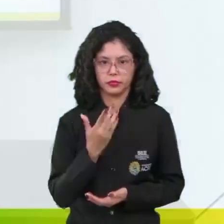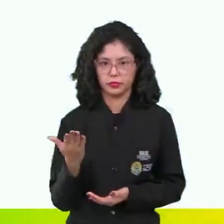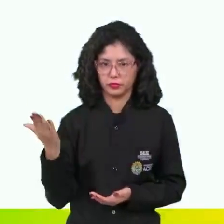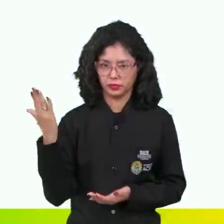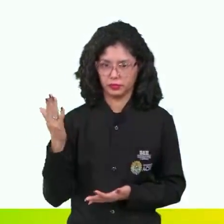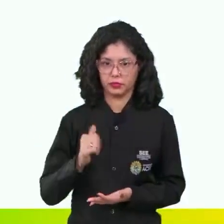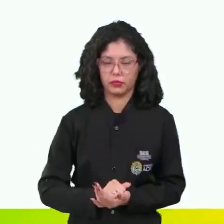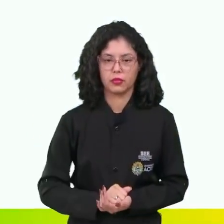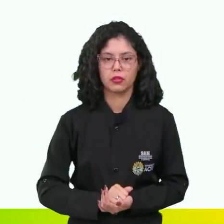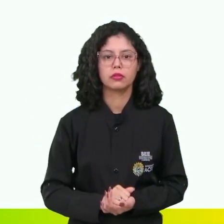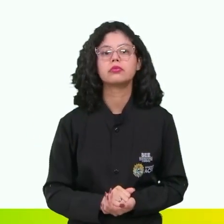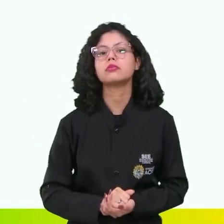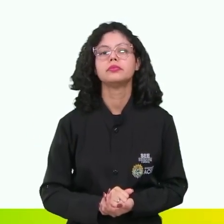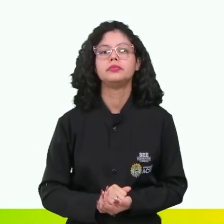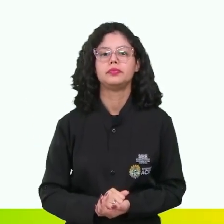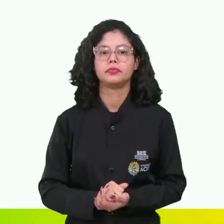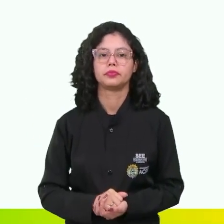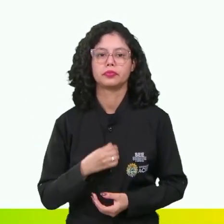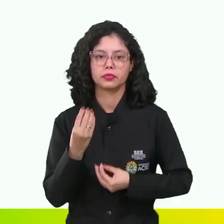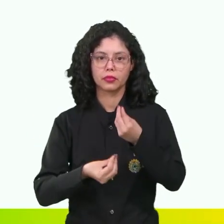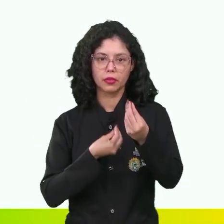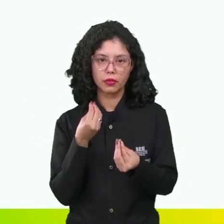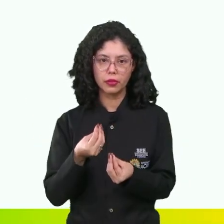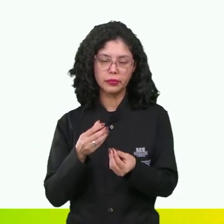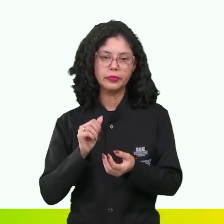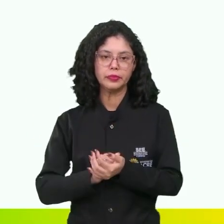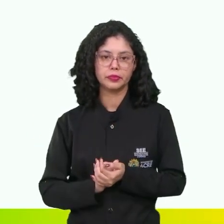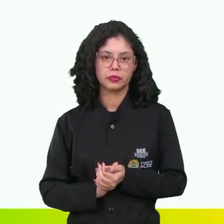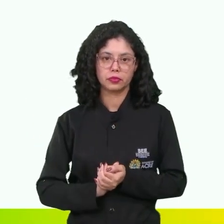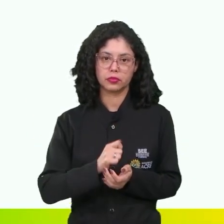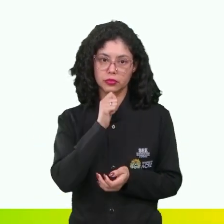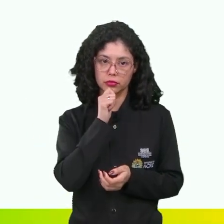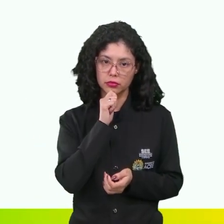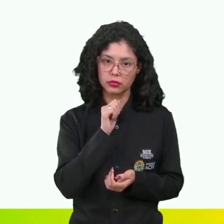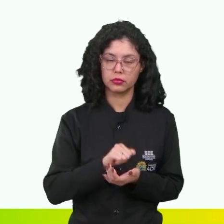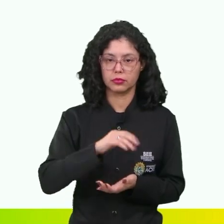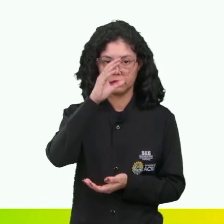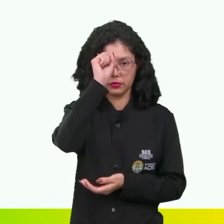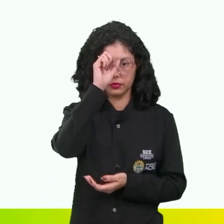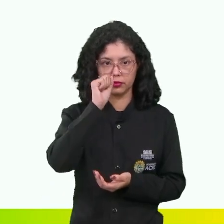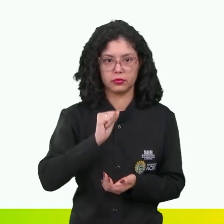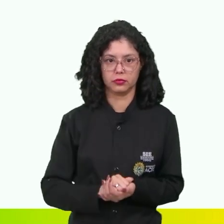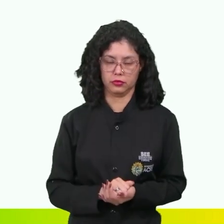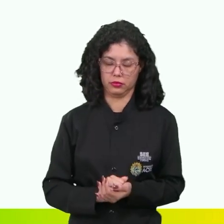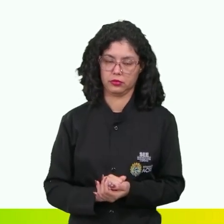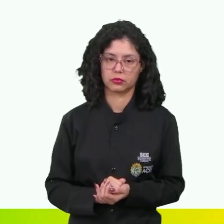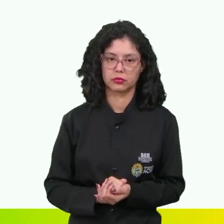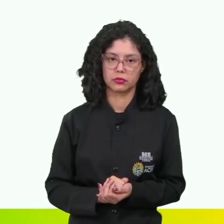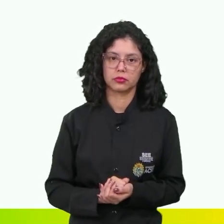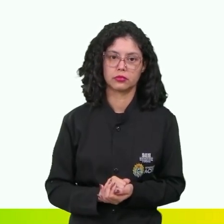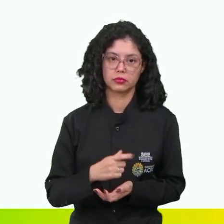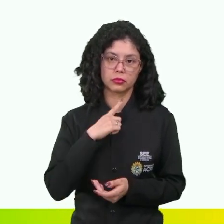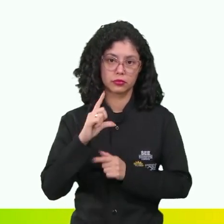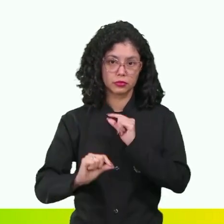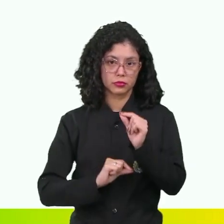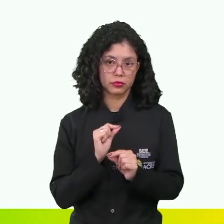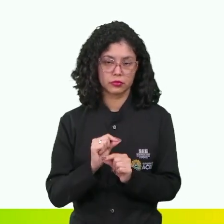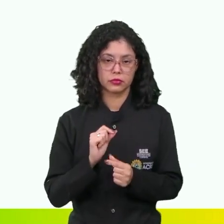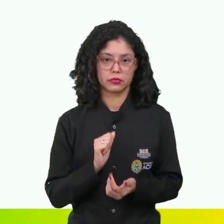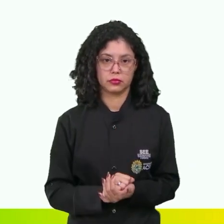para vocês, como é que esses algoritmos eles vão aprender? Então, tem a questão